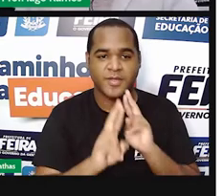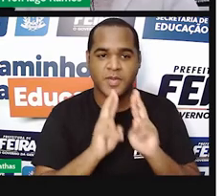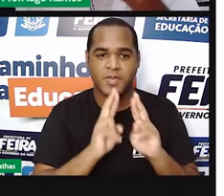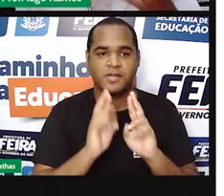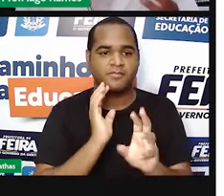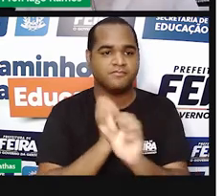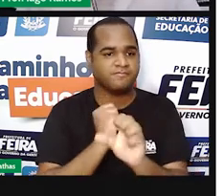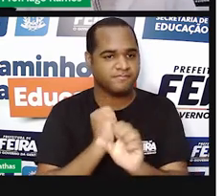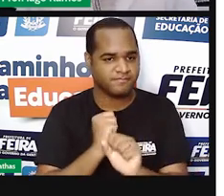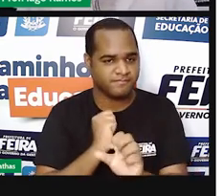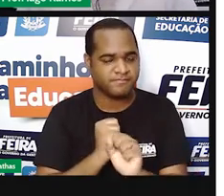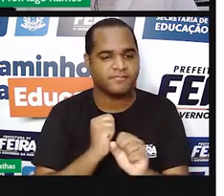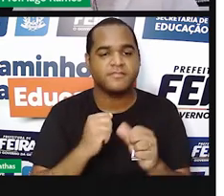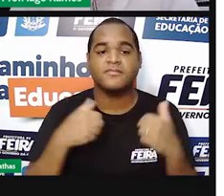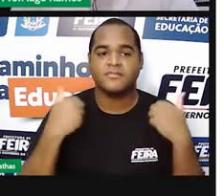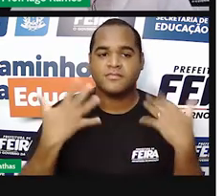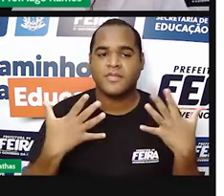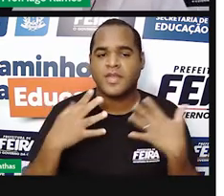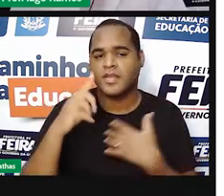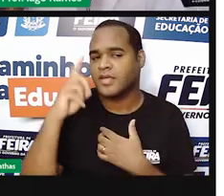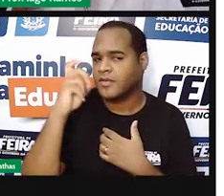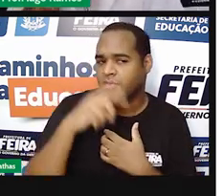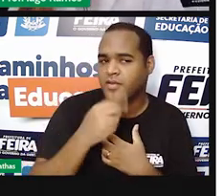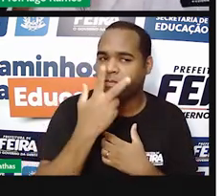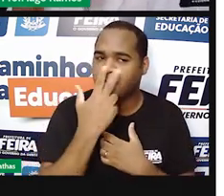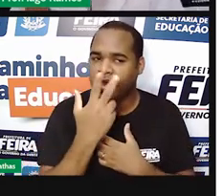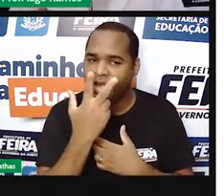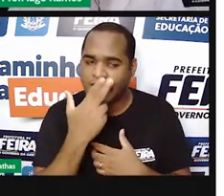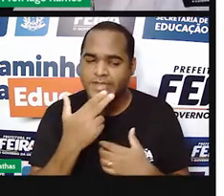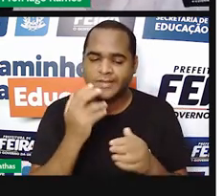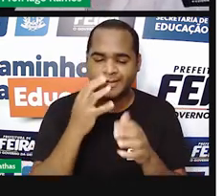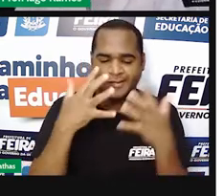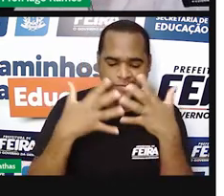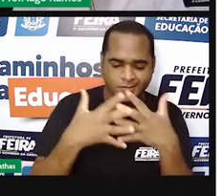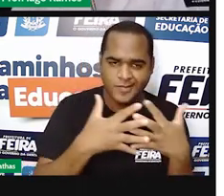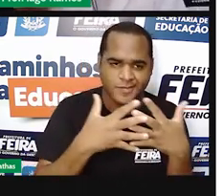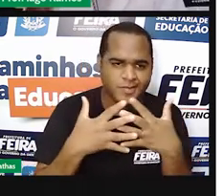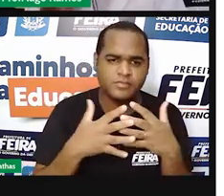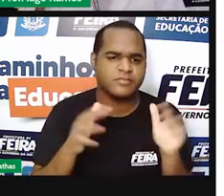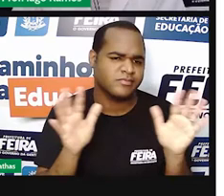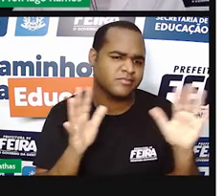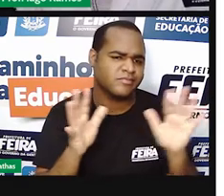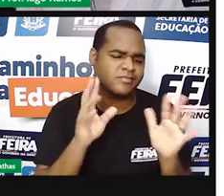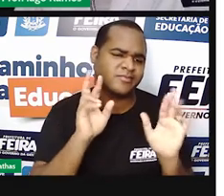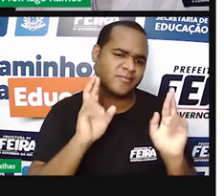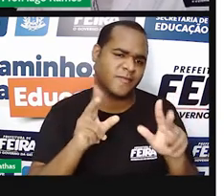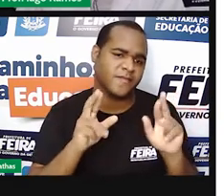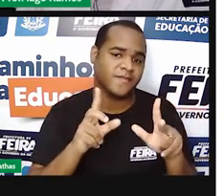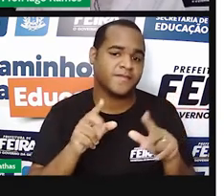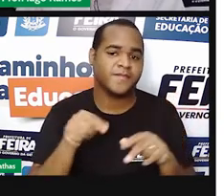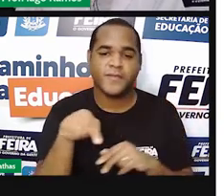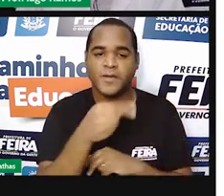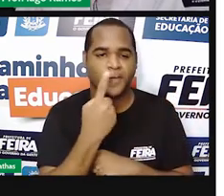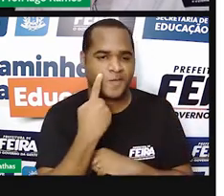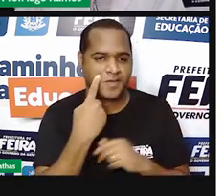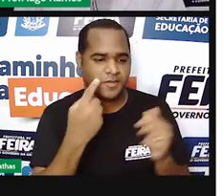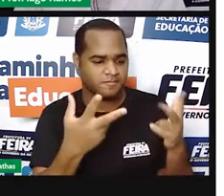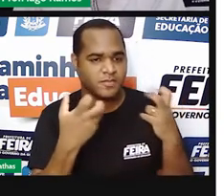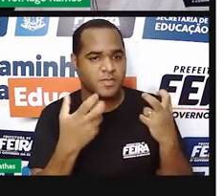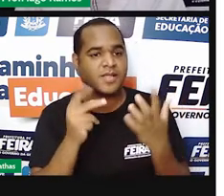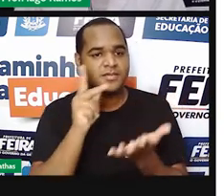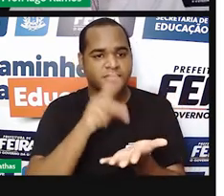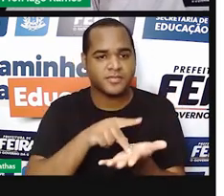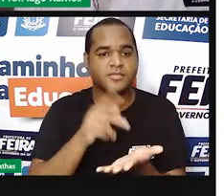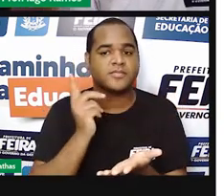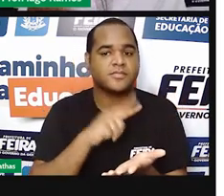mas parece tudo muito difícil muito complicado mas na verdade não é e você vai perceber isso aqui comigo tá bom